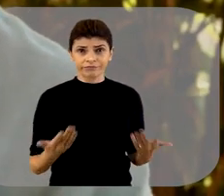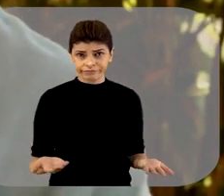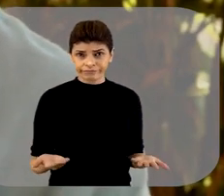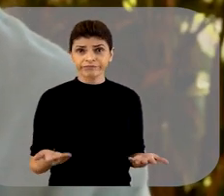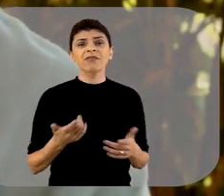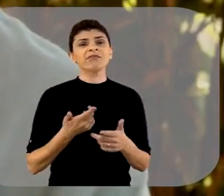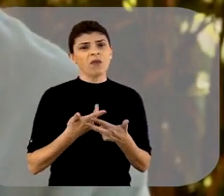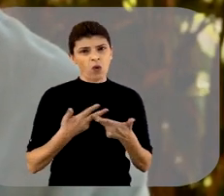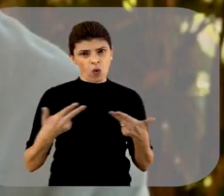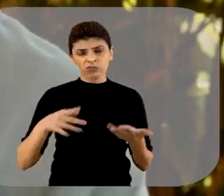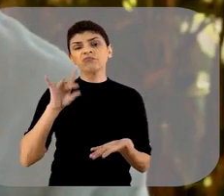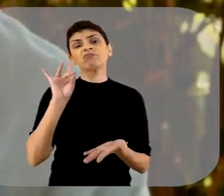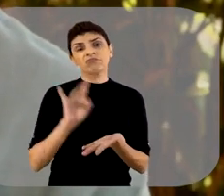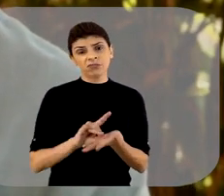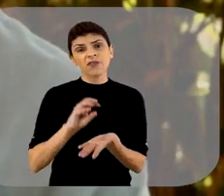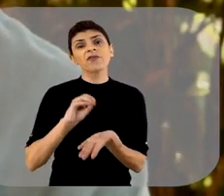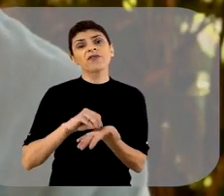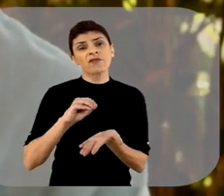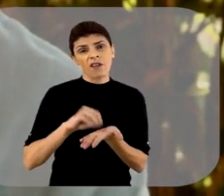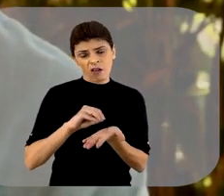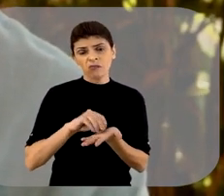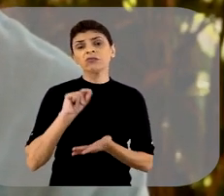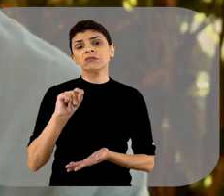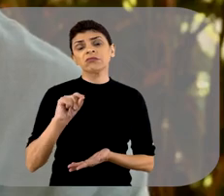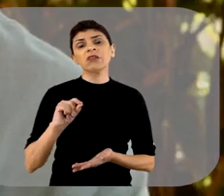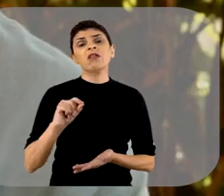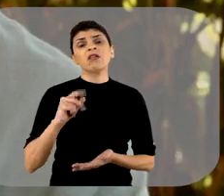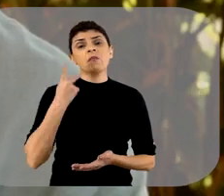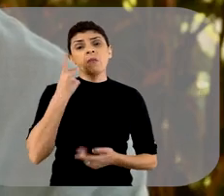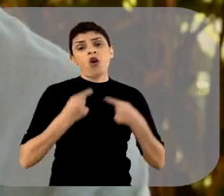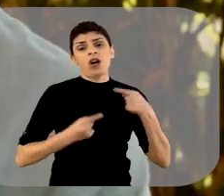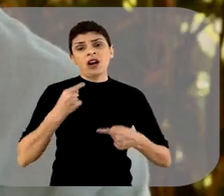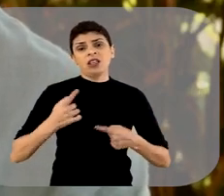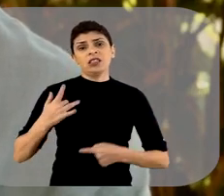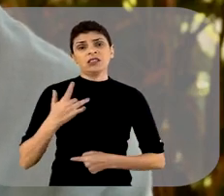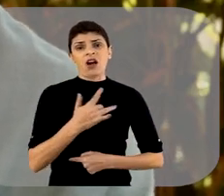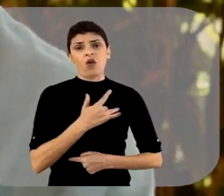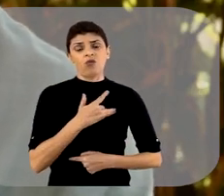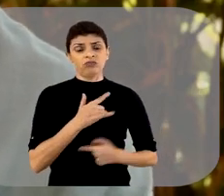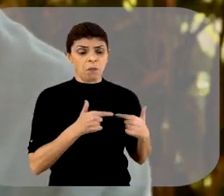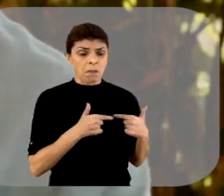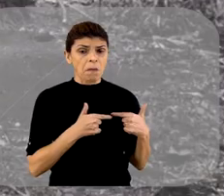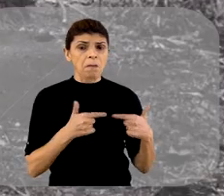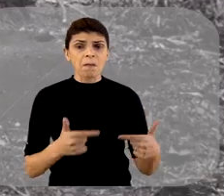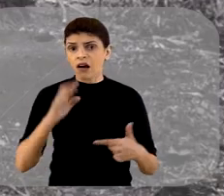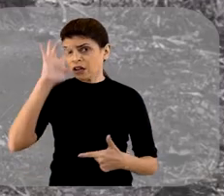esta é uma coisa que, de facto, a política de saúde não consegue resolver.